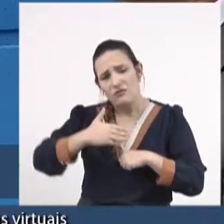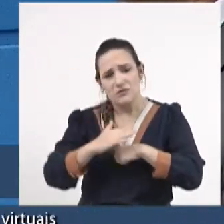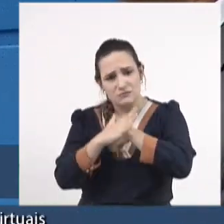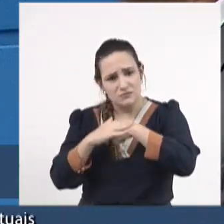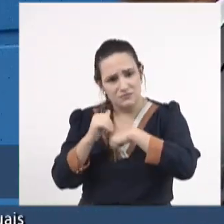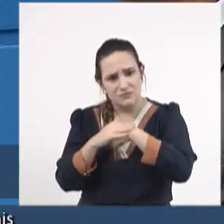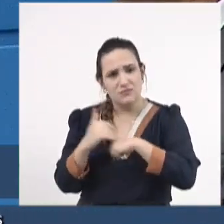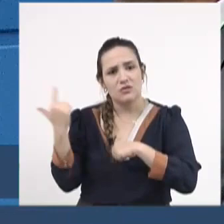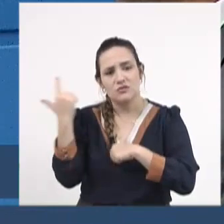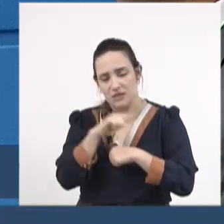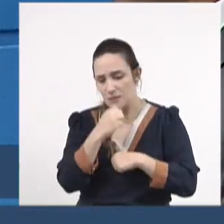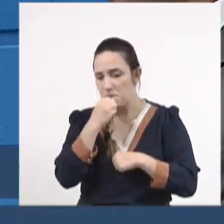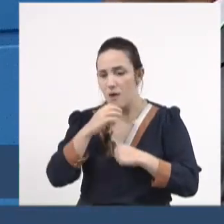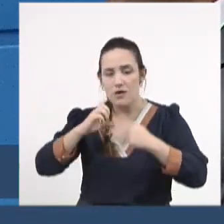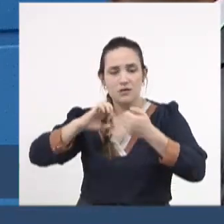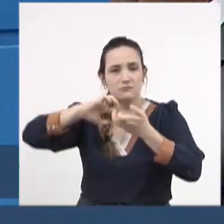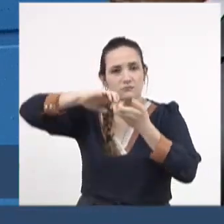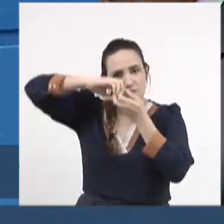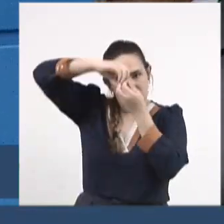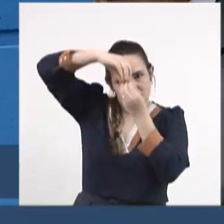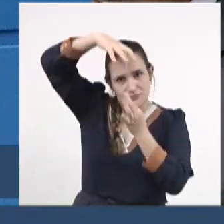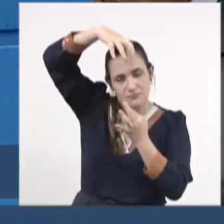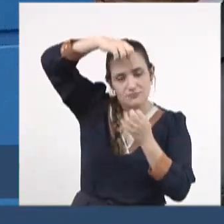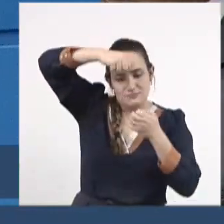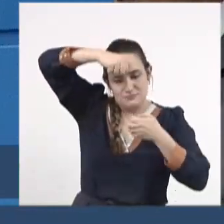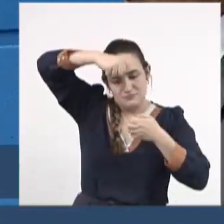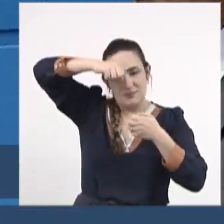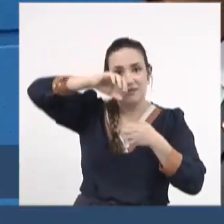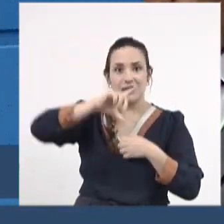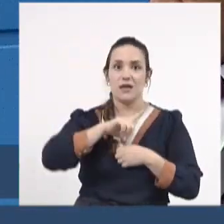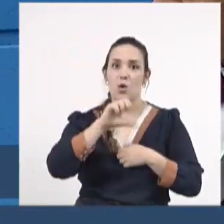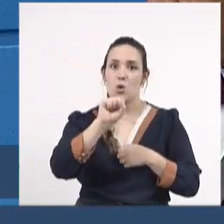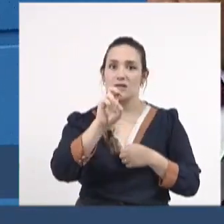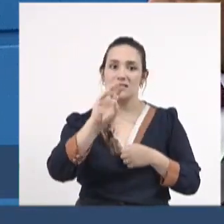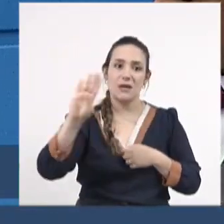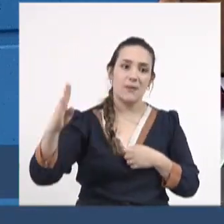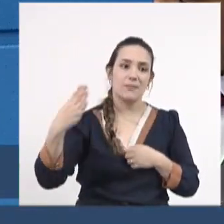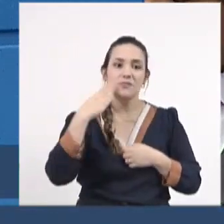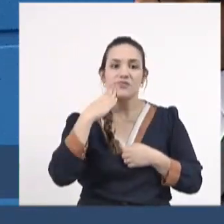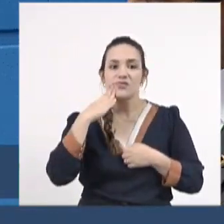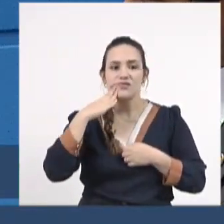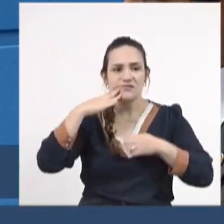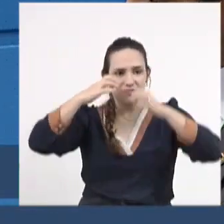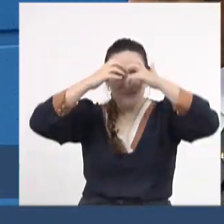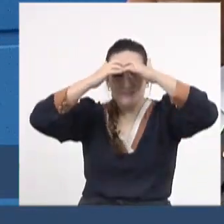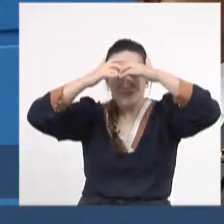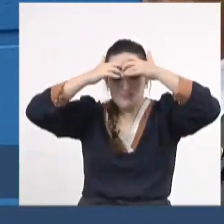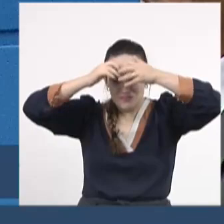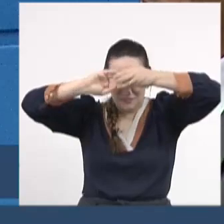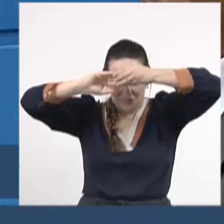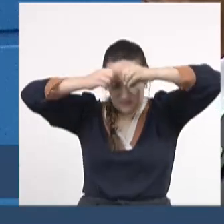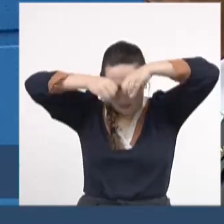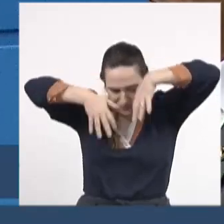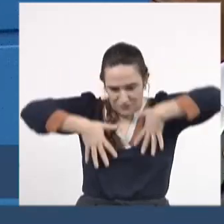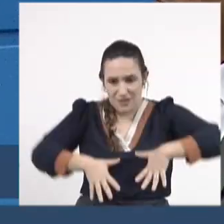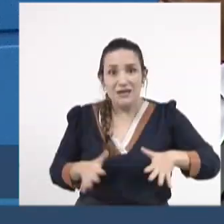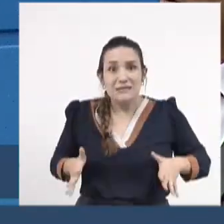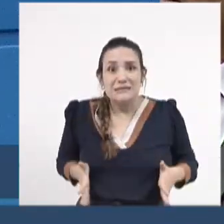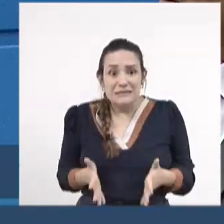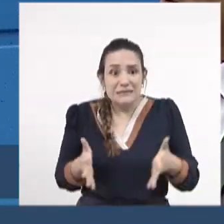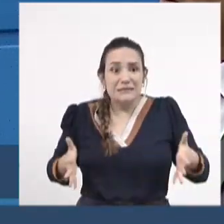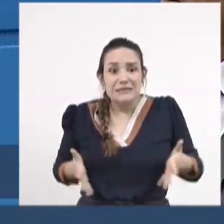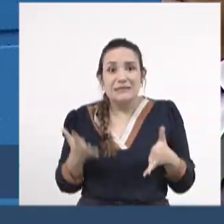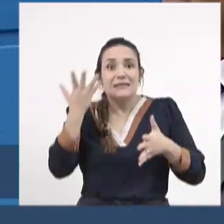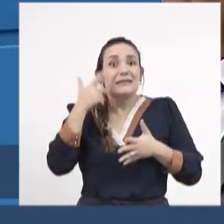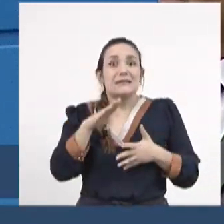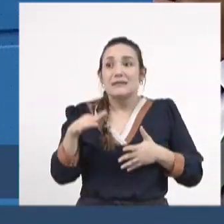cientificamente, promove conexões com esses 85 bilhões de neurônios que funcionam para